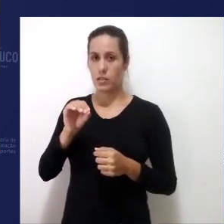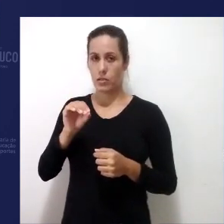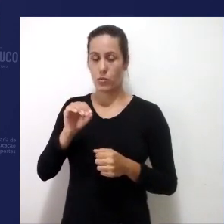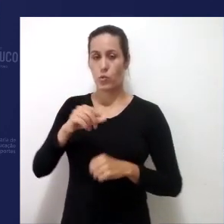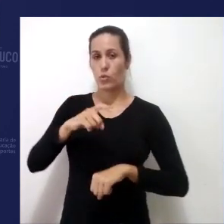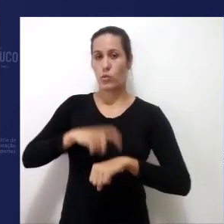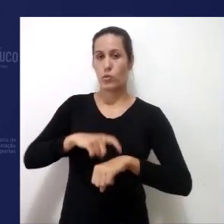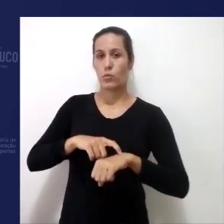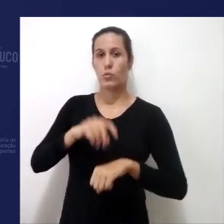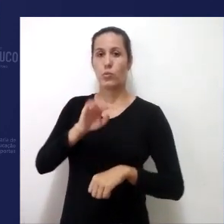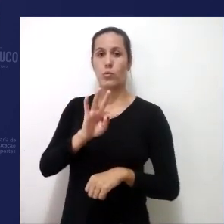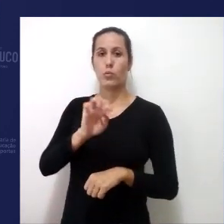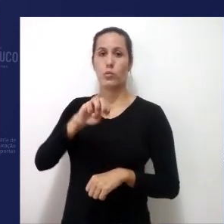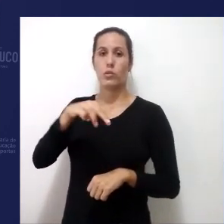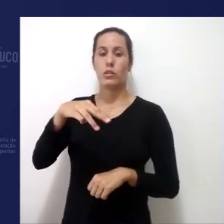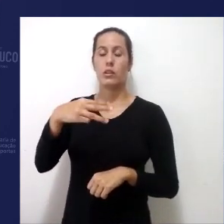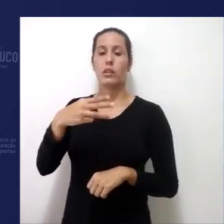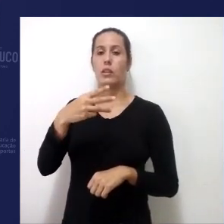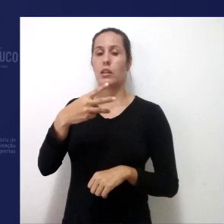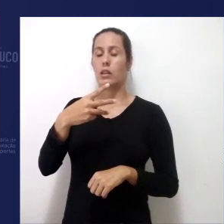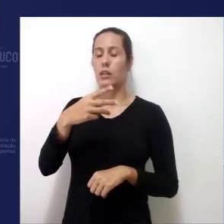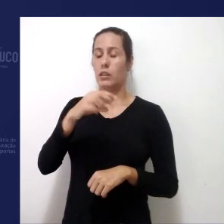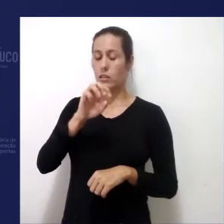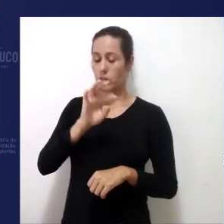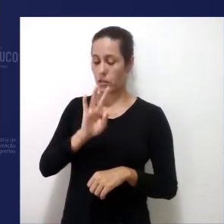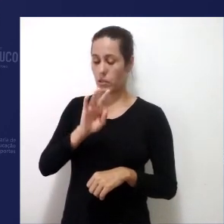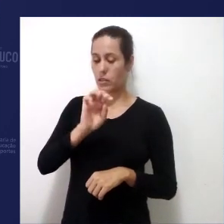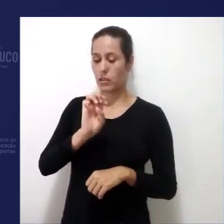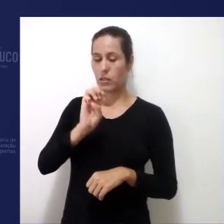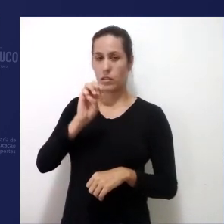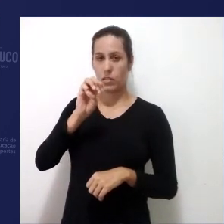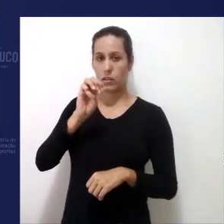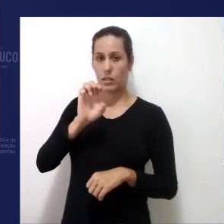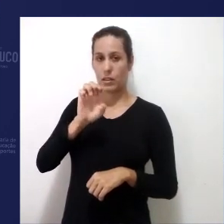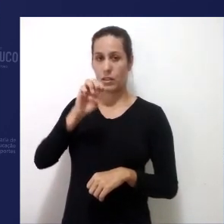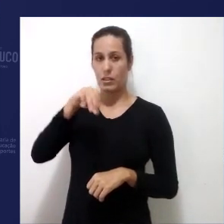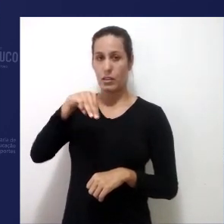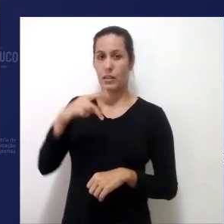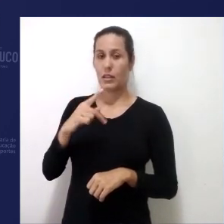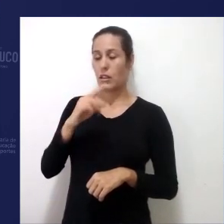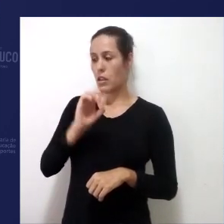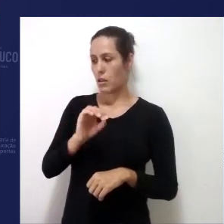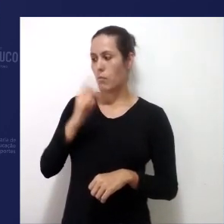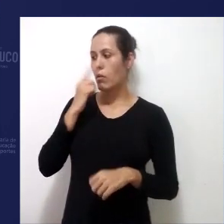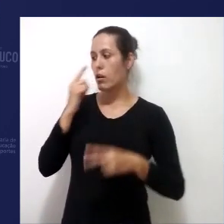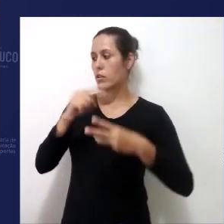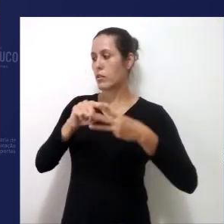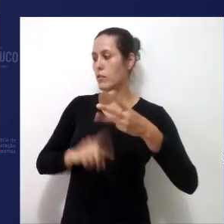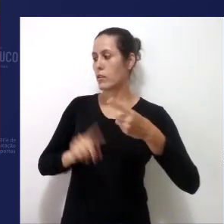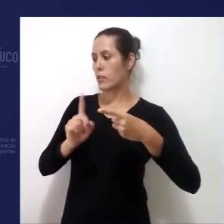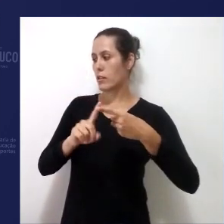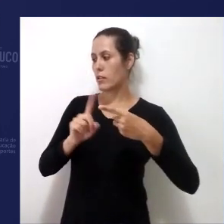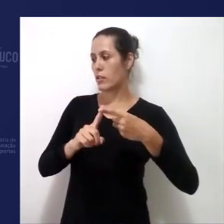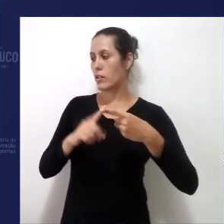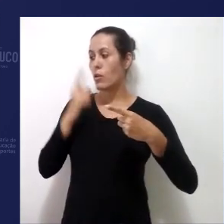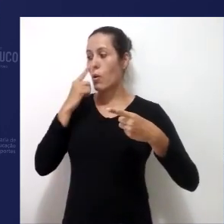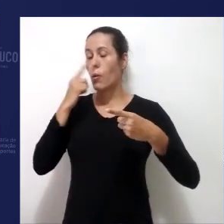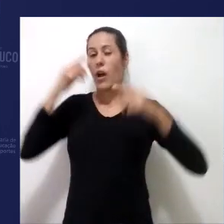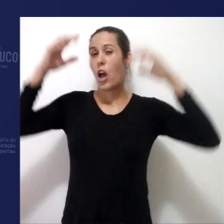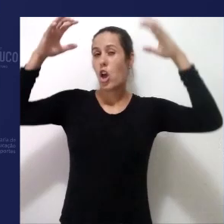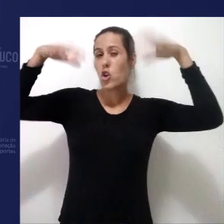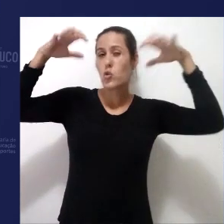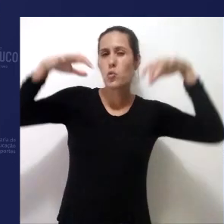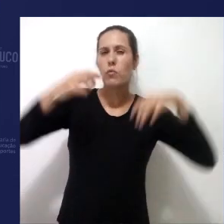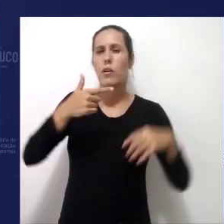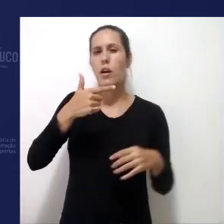sobre a chuva, a umidade e o vento. A gente observa que existe no dia 22,